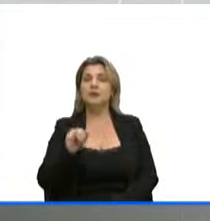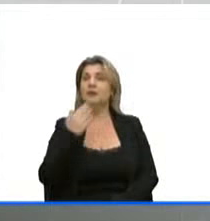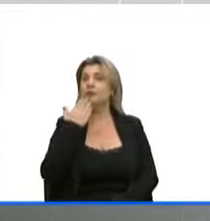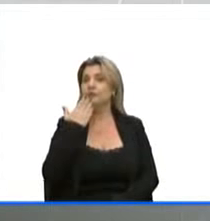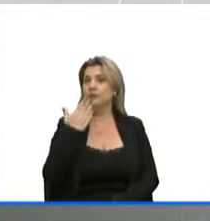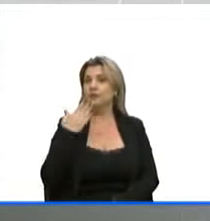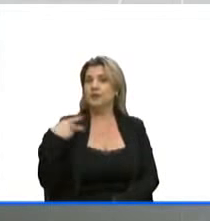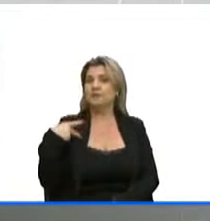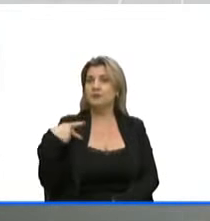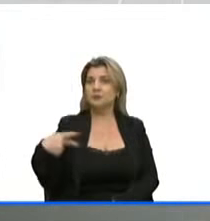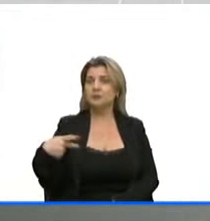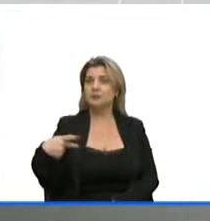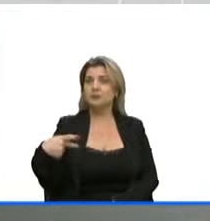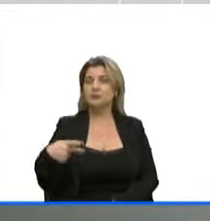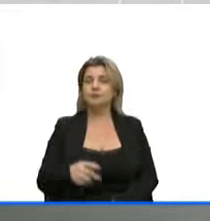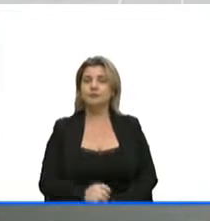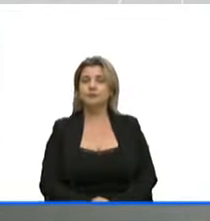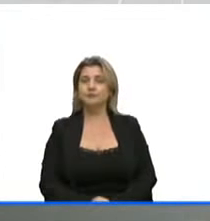Favorável, presidente.